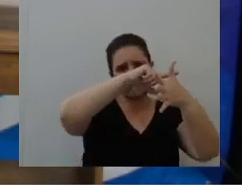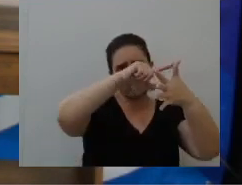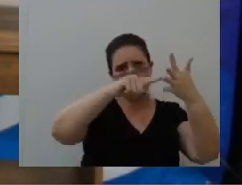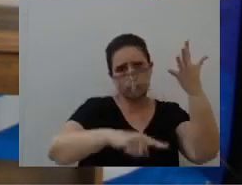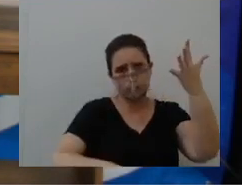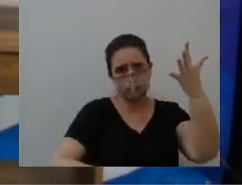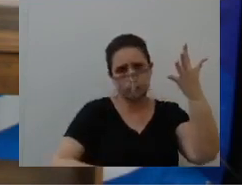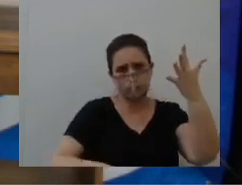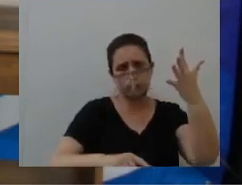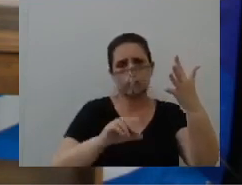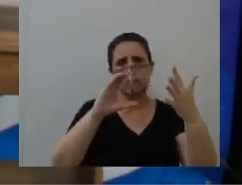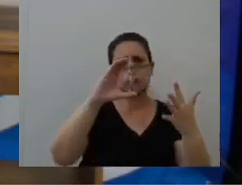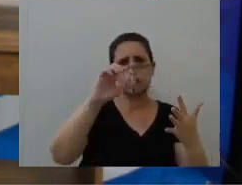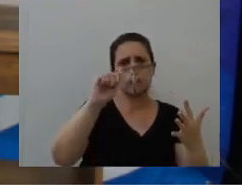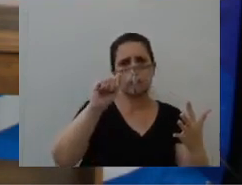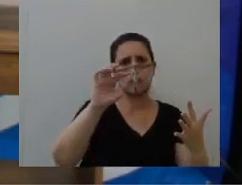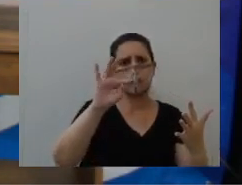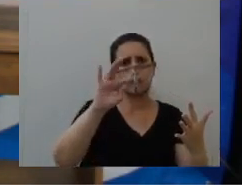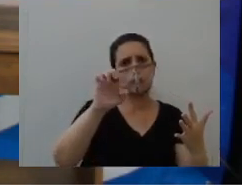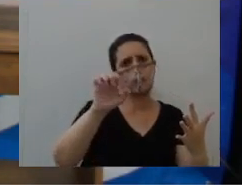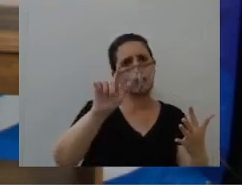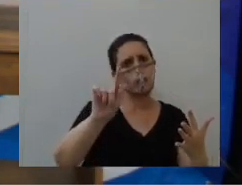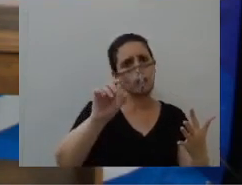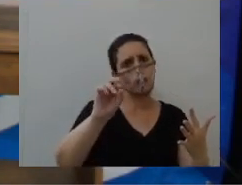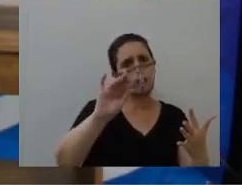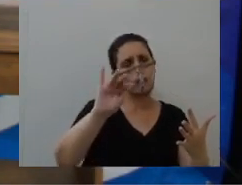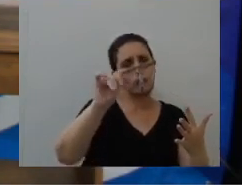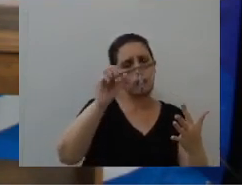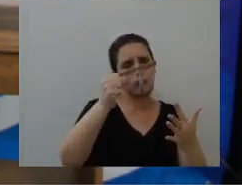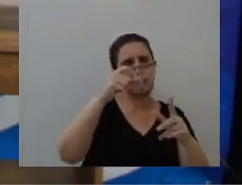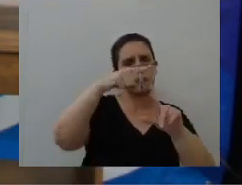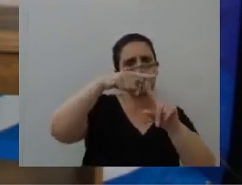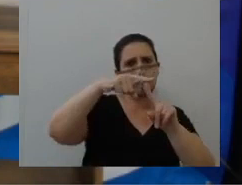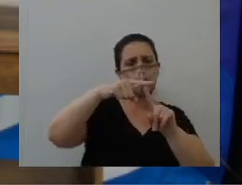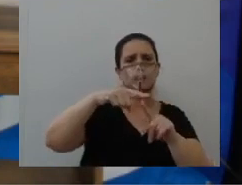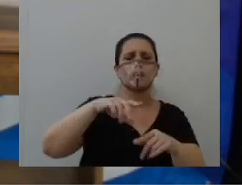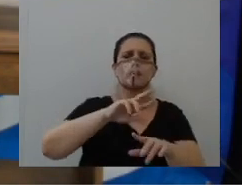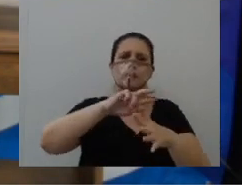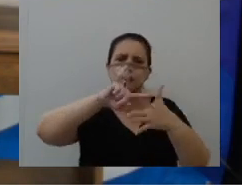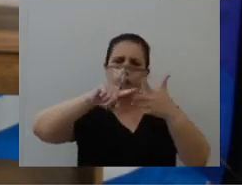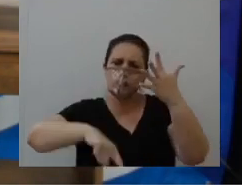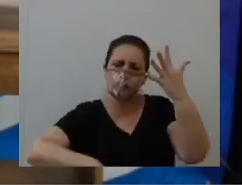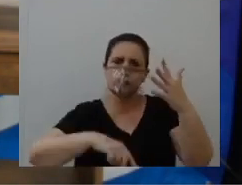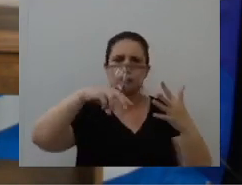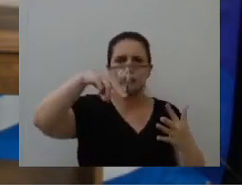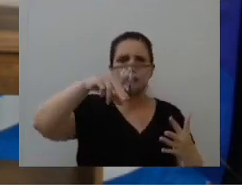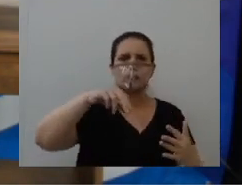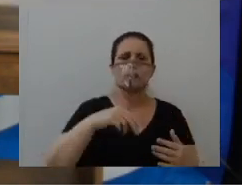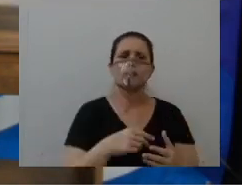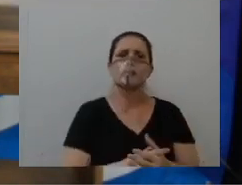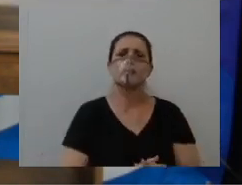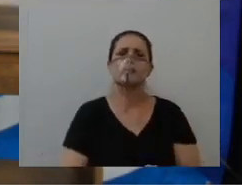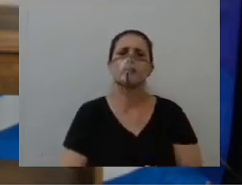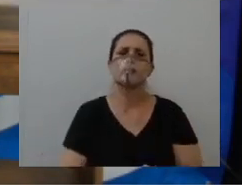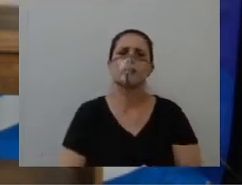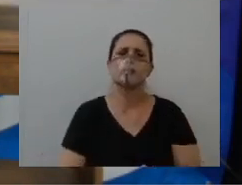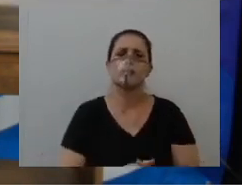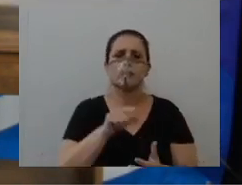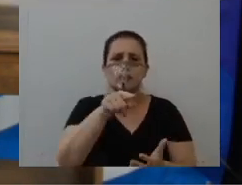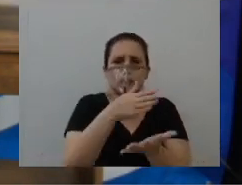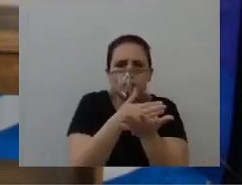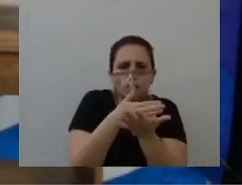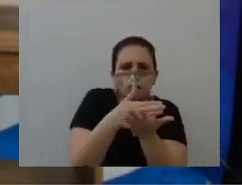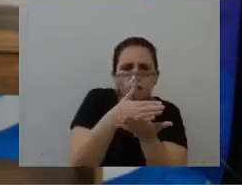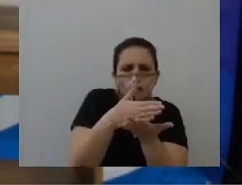de categorias tipológicas, alguns autores chamam assim. Então, narração, descrição, argumentação, exposição e injunção. E você